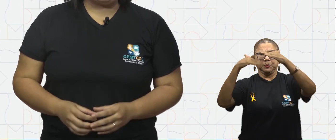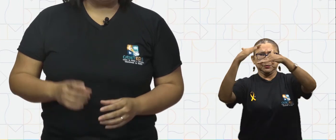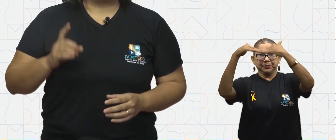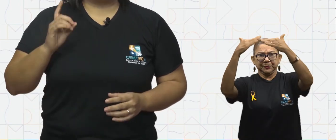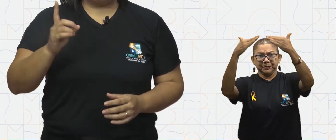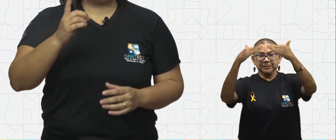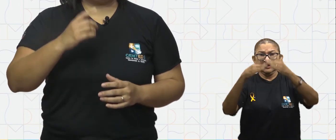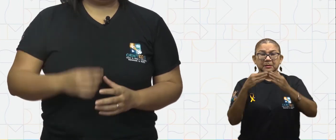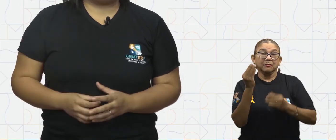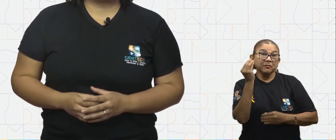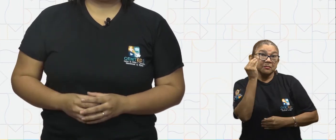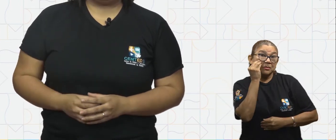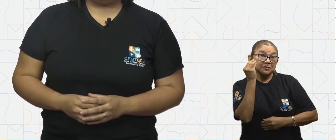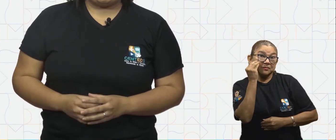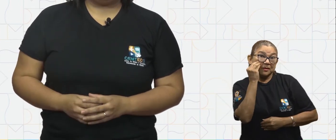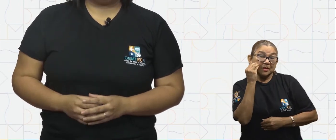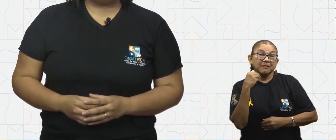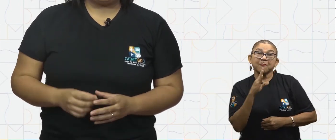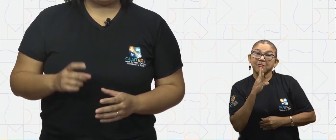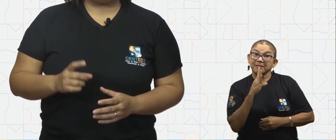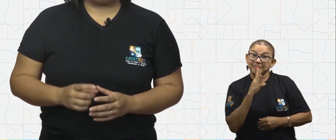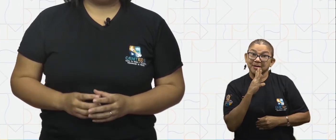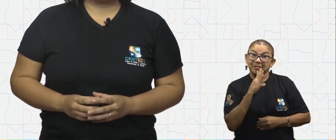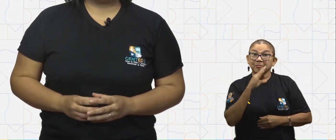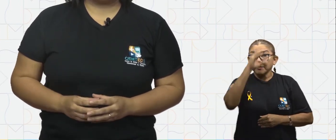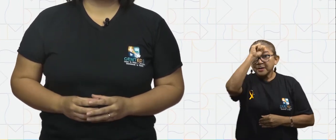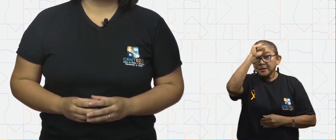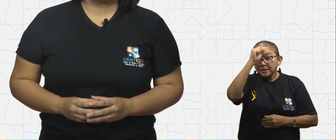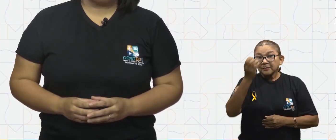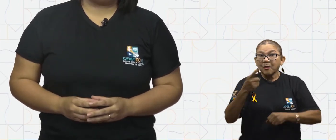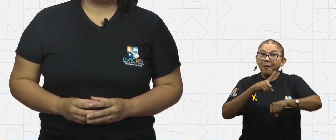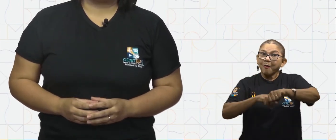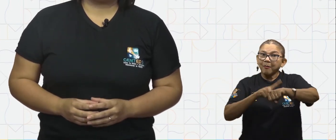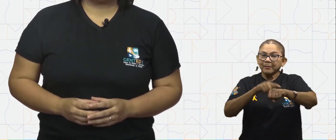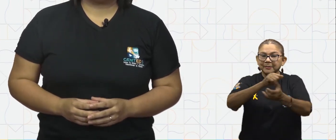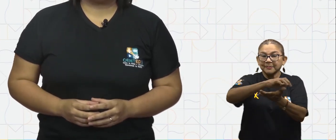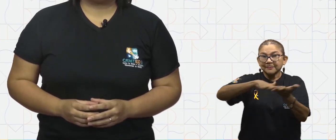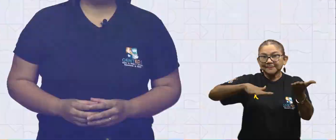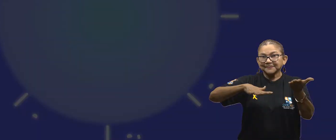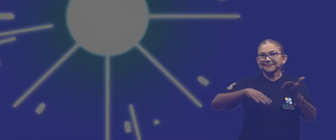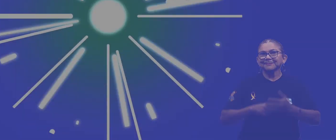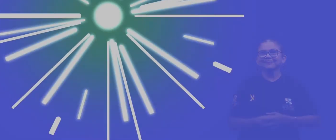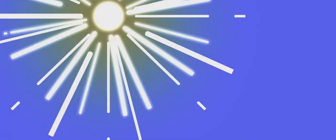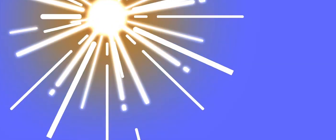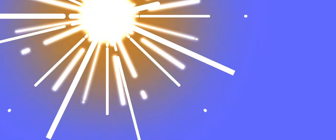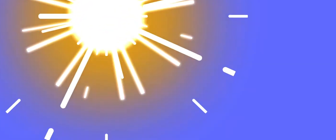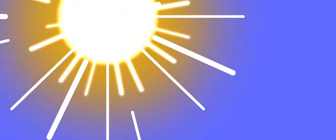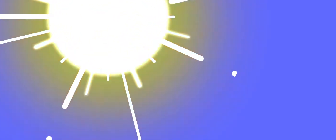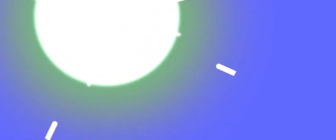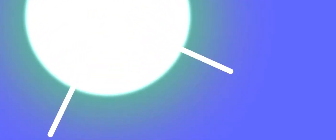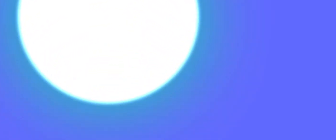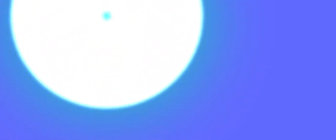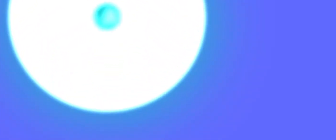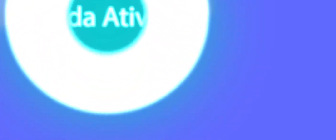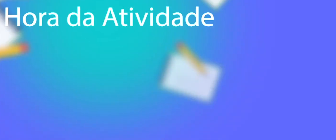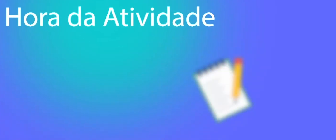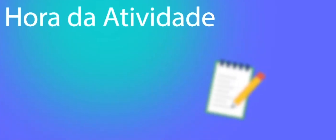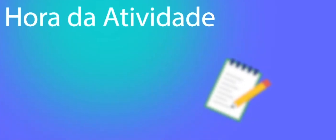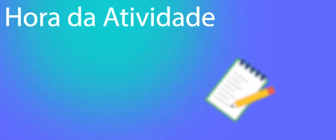mesmo? Vamos testar nossos conhecimentos? Acompanhe comigo a hora da atividade.